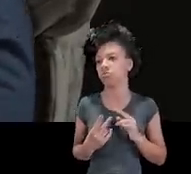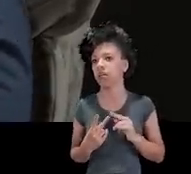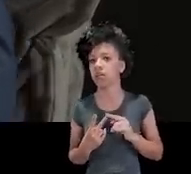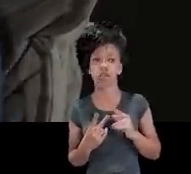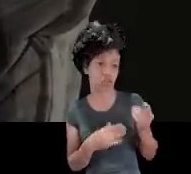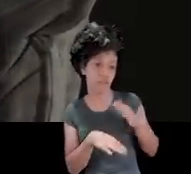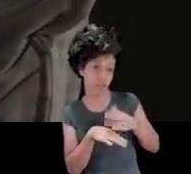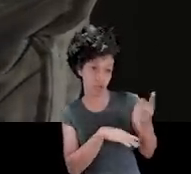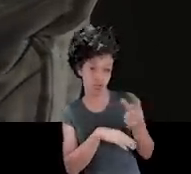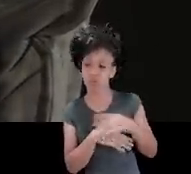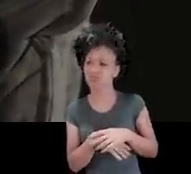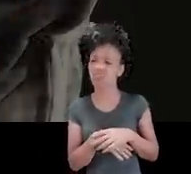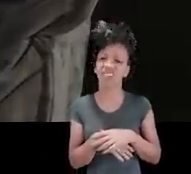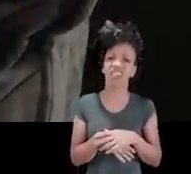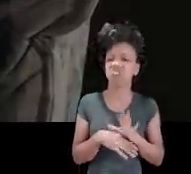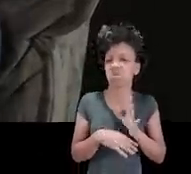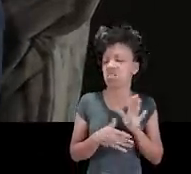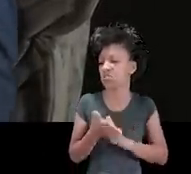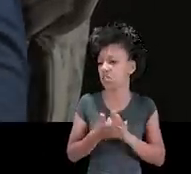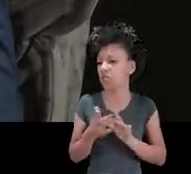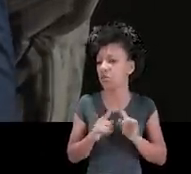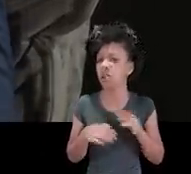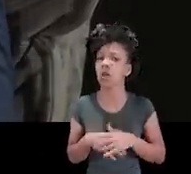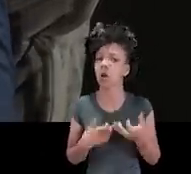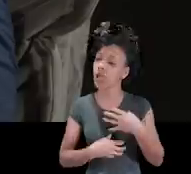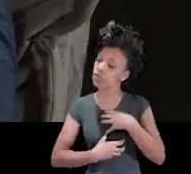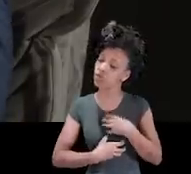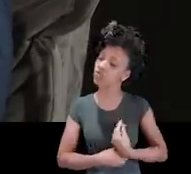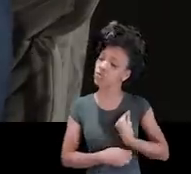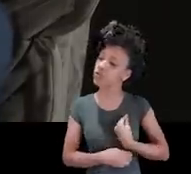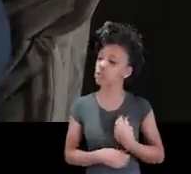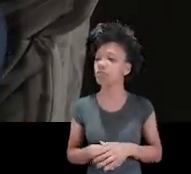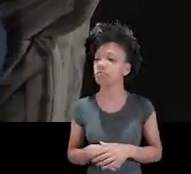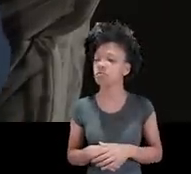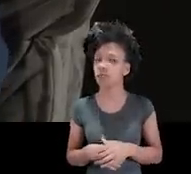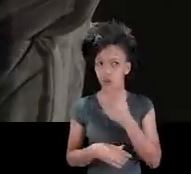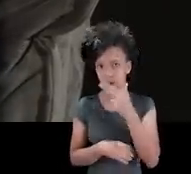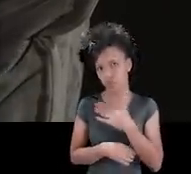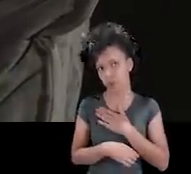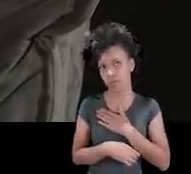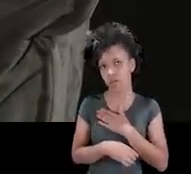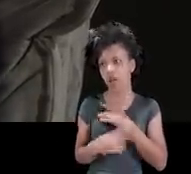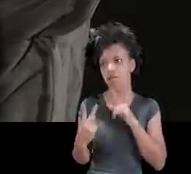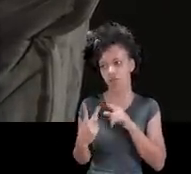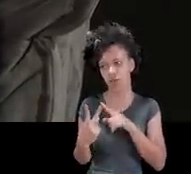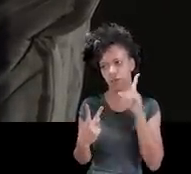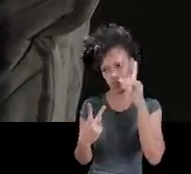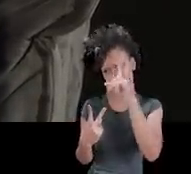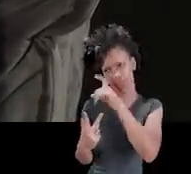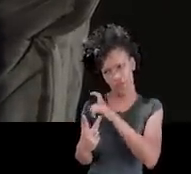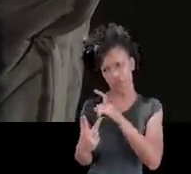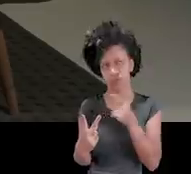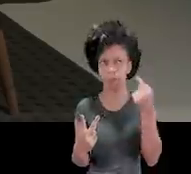os dois fizeram. De tipo, irmão, não tá acontecendo nada e eu quero isso como um estilo. Eu acho que, pra mim, não, esse segundo aqui é dificílimo de